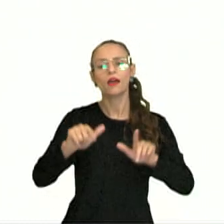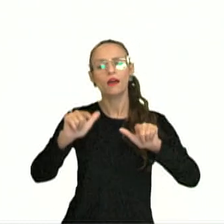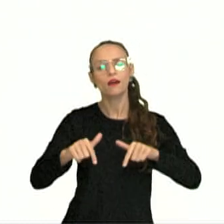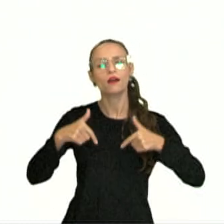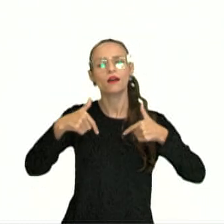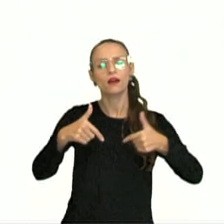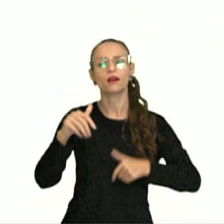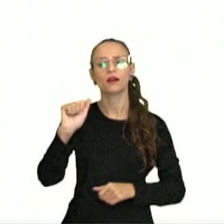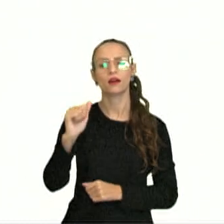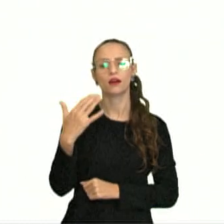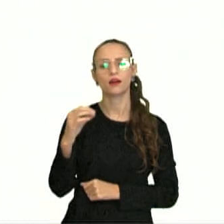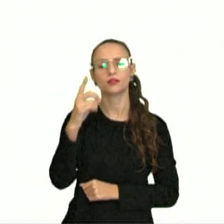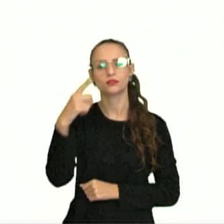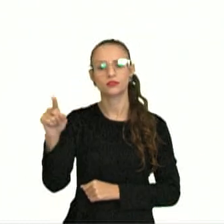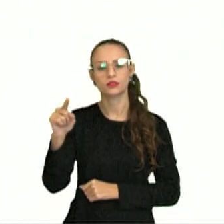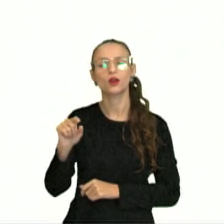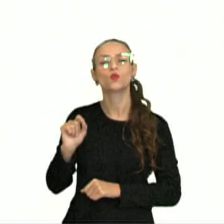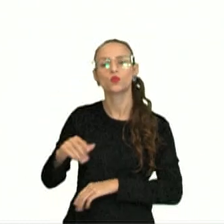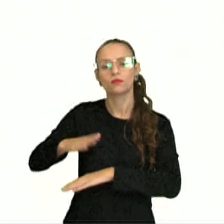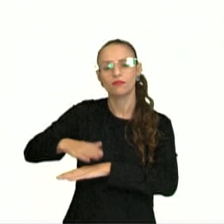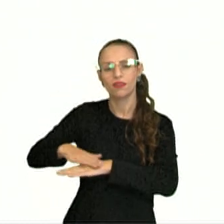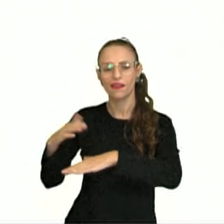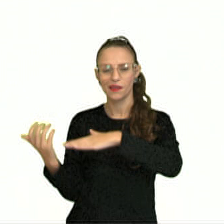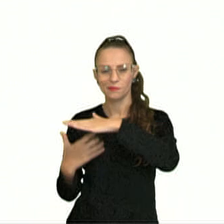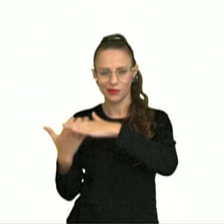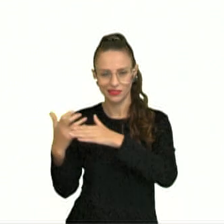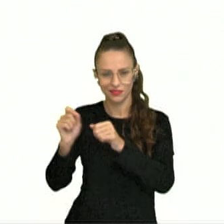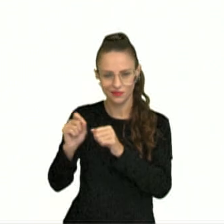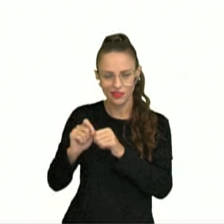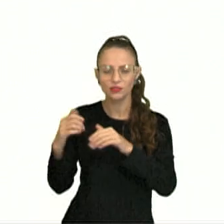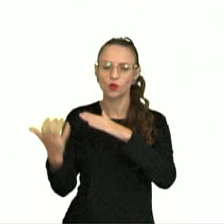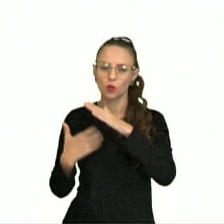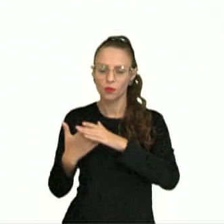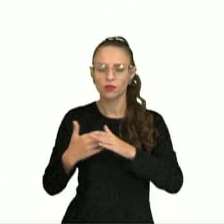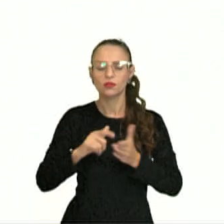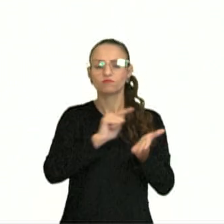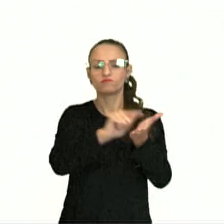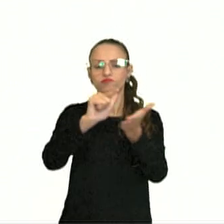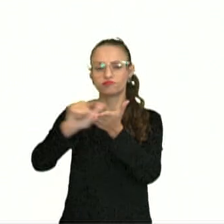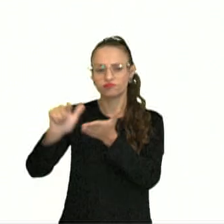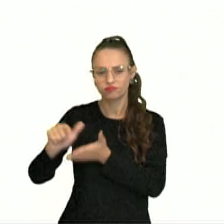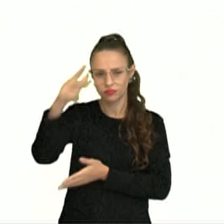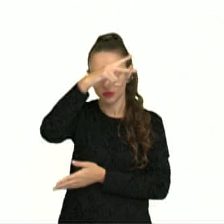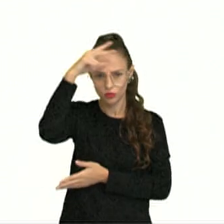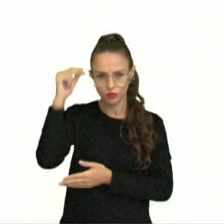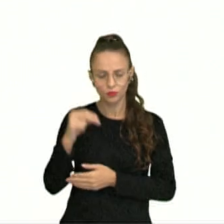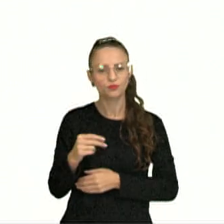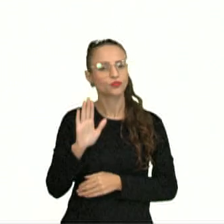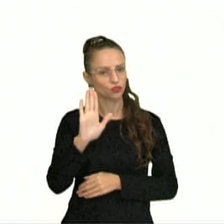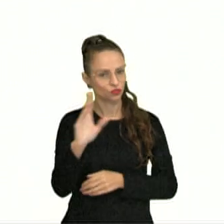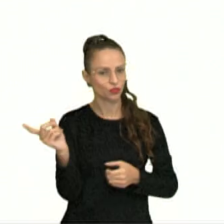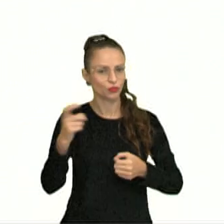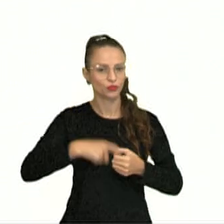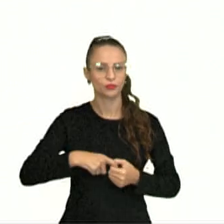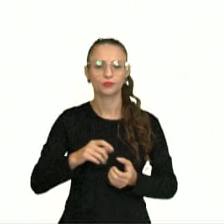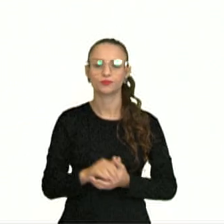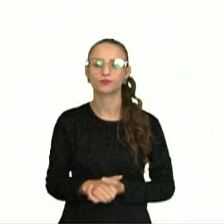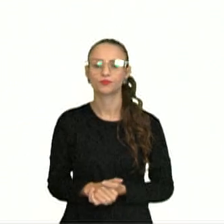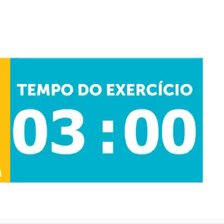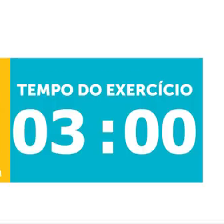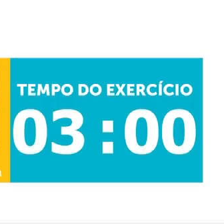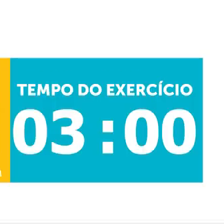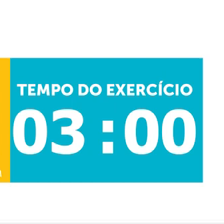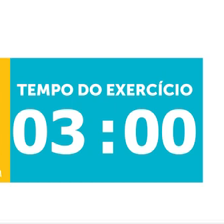ação realizada pela Conlurb, que é a Companhia Municipal de Limpeza Urbana. Já voltamos.